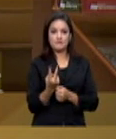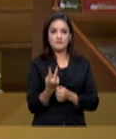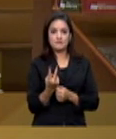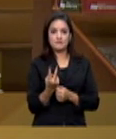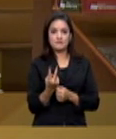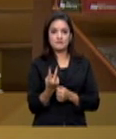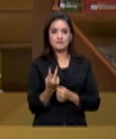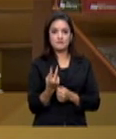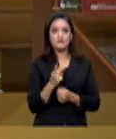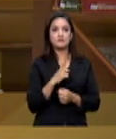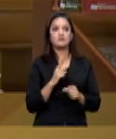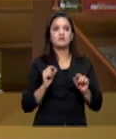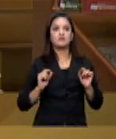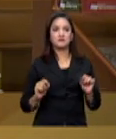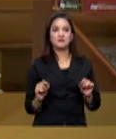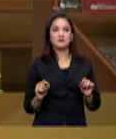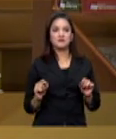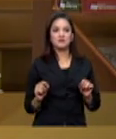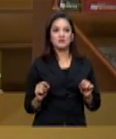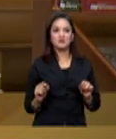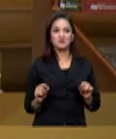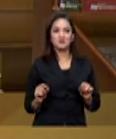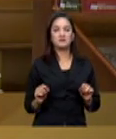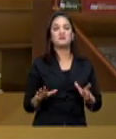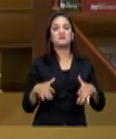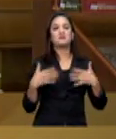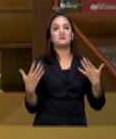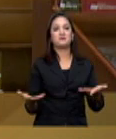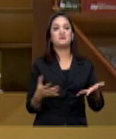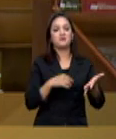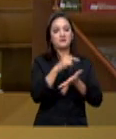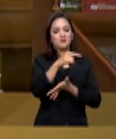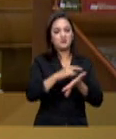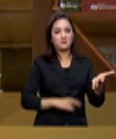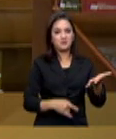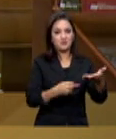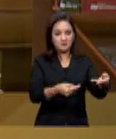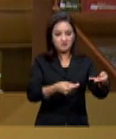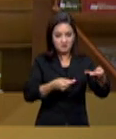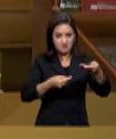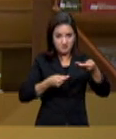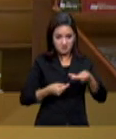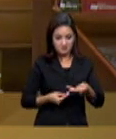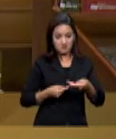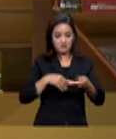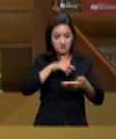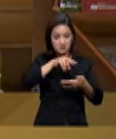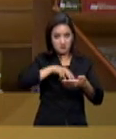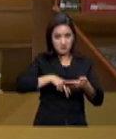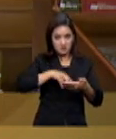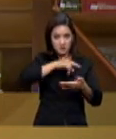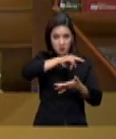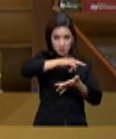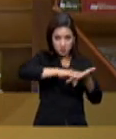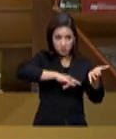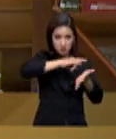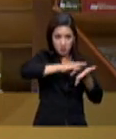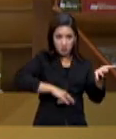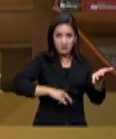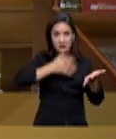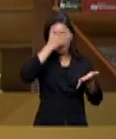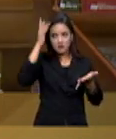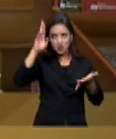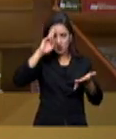estabelece que, a partir do recebimento do auto de infração, os proprietários da linha telefônica ou os responsáveis